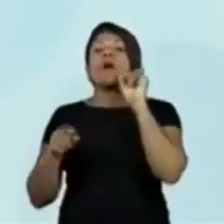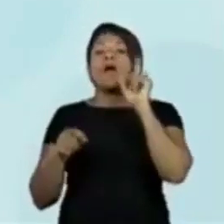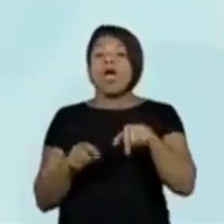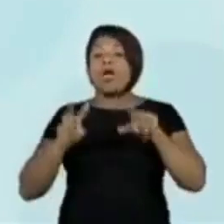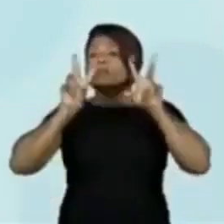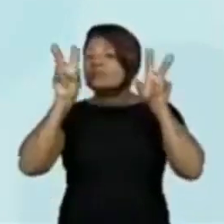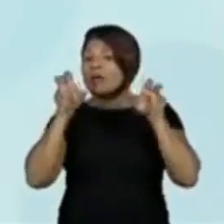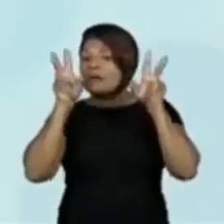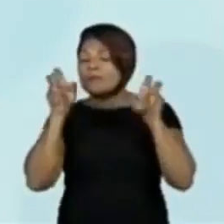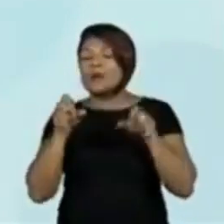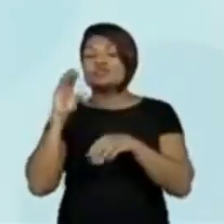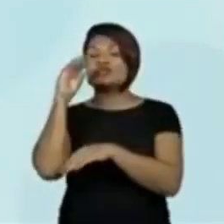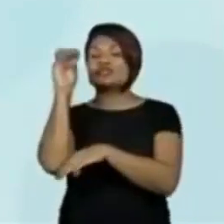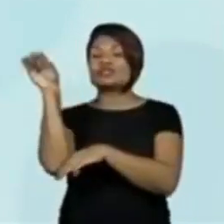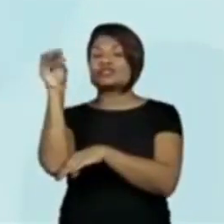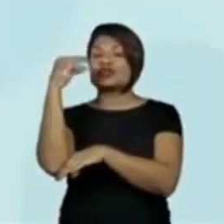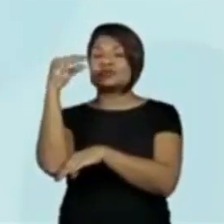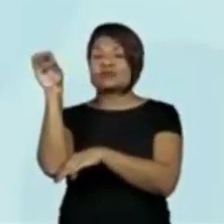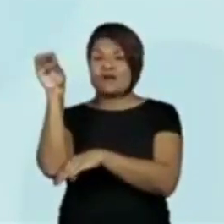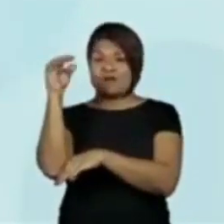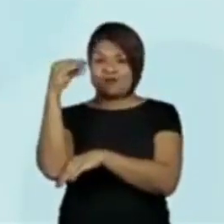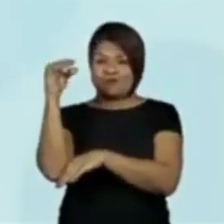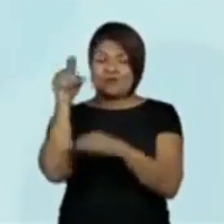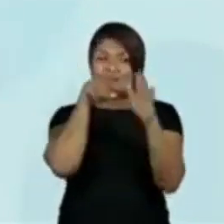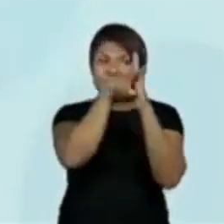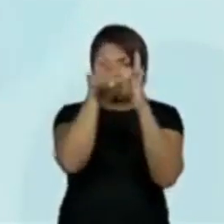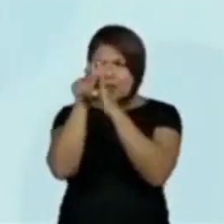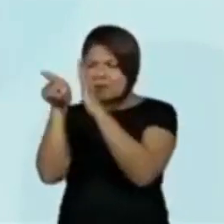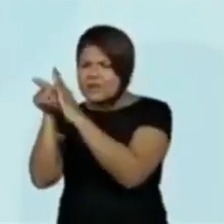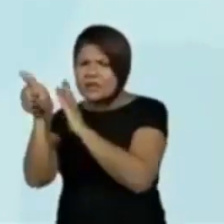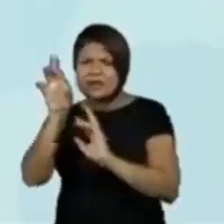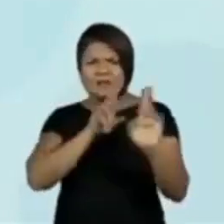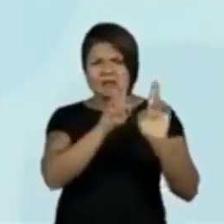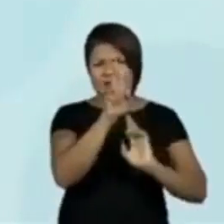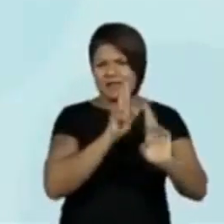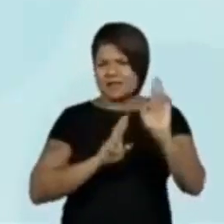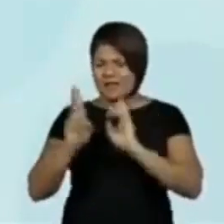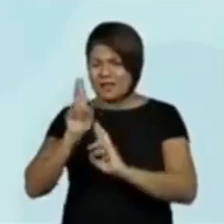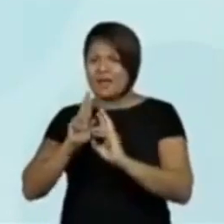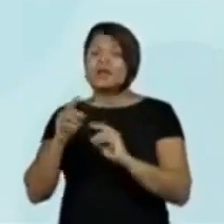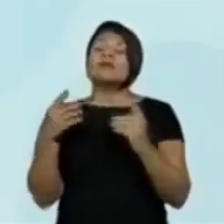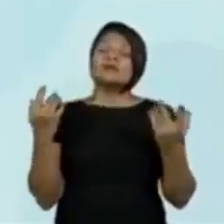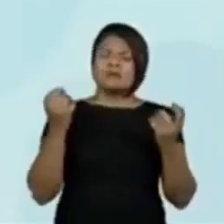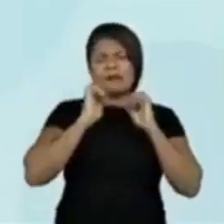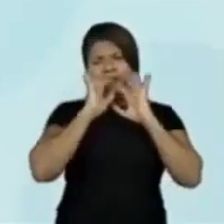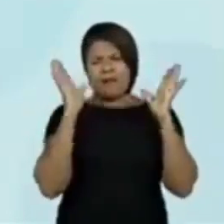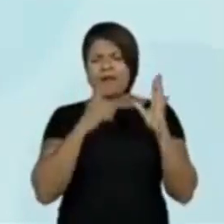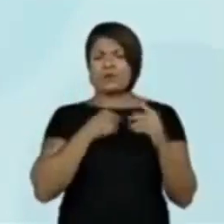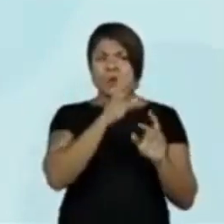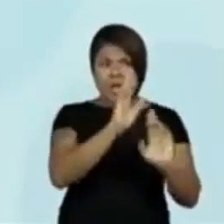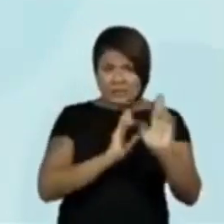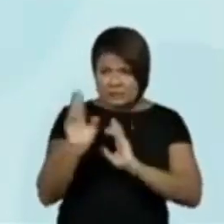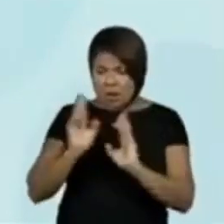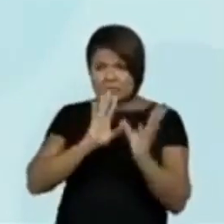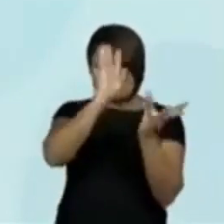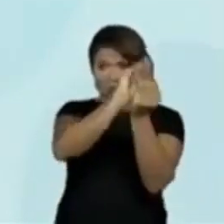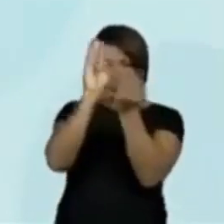os dinossauros. E, claro, produzir textos com sínteses das análises dessa